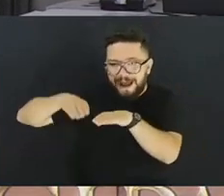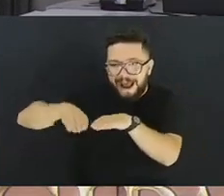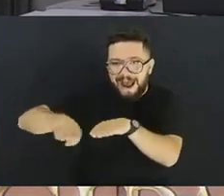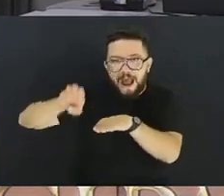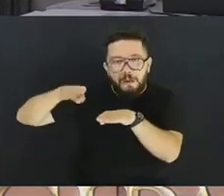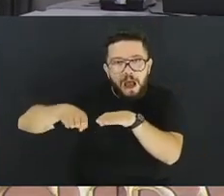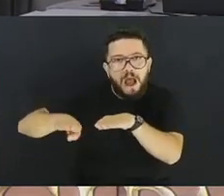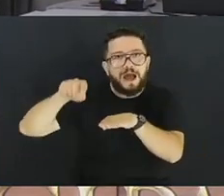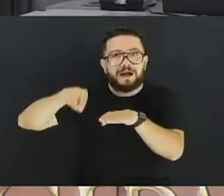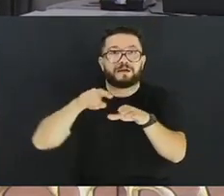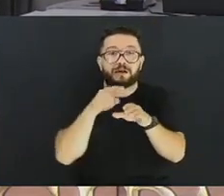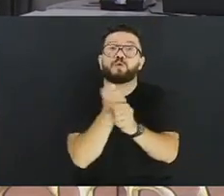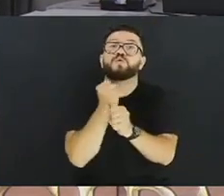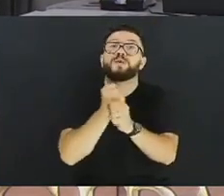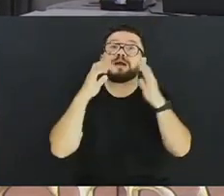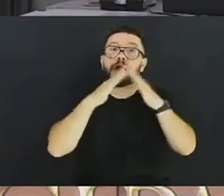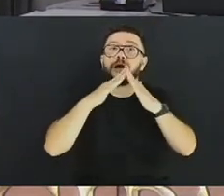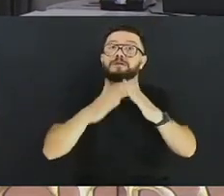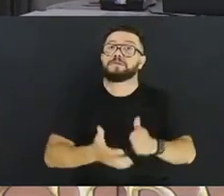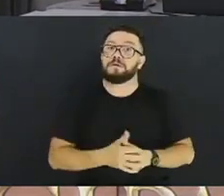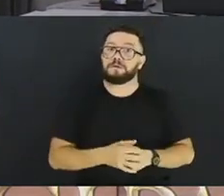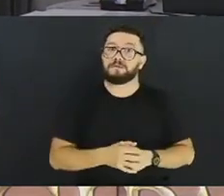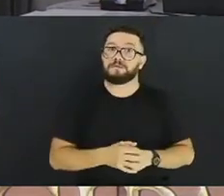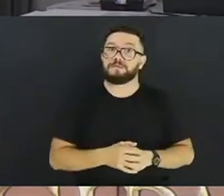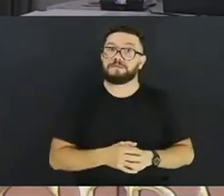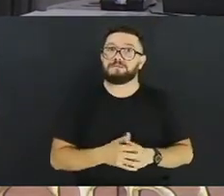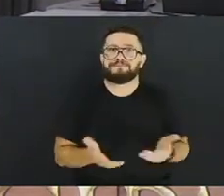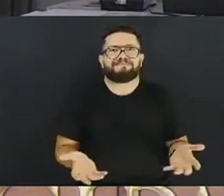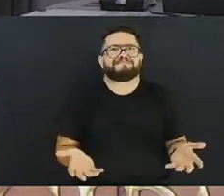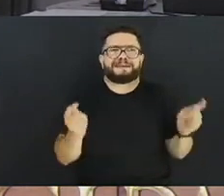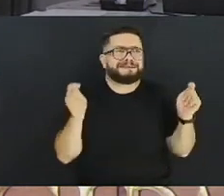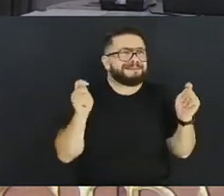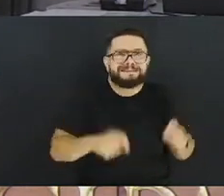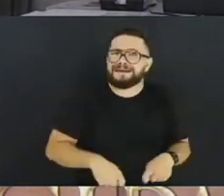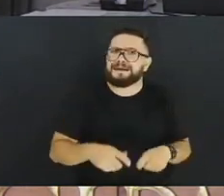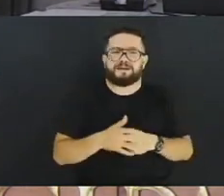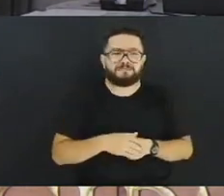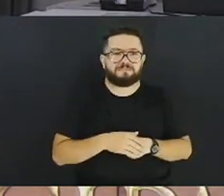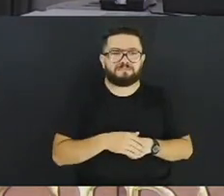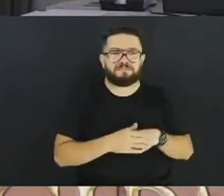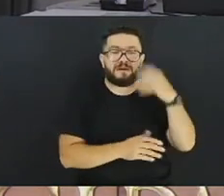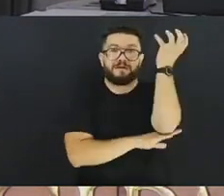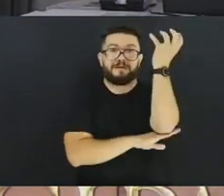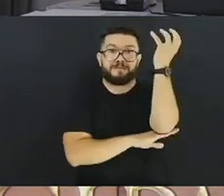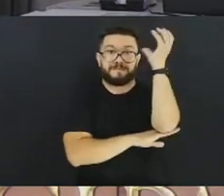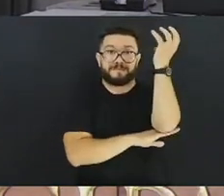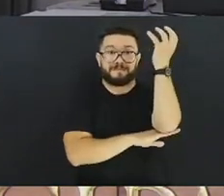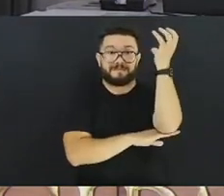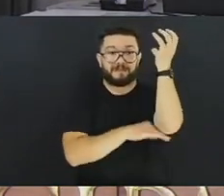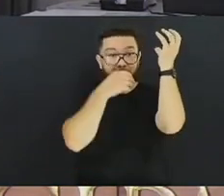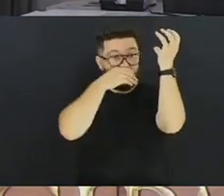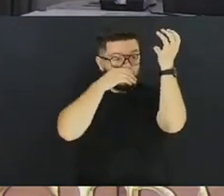maravilhosa? E cada uma que vai derrubar, ele coloca à disposição do executivo para plantar em